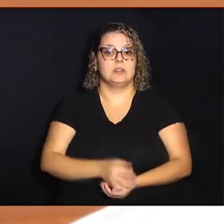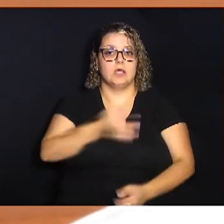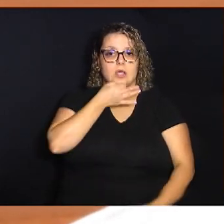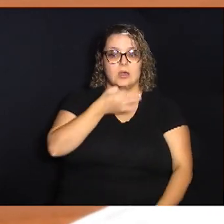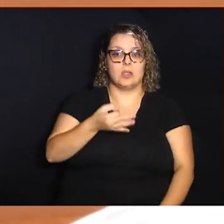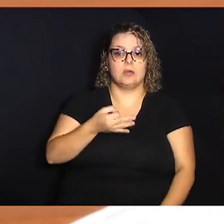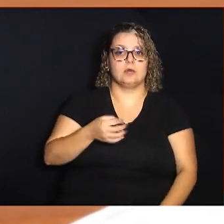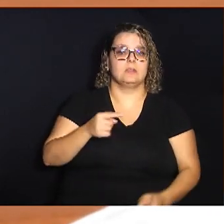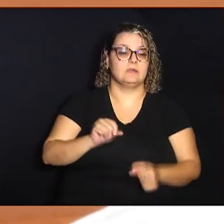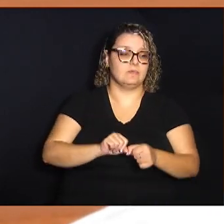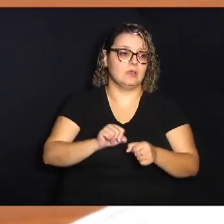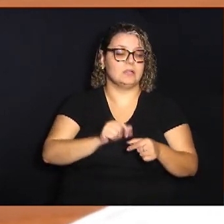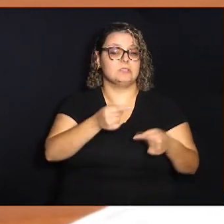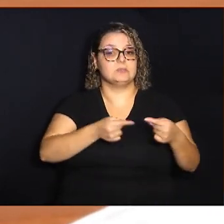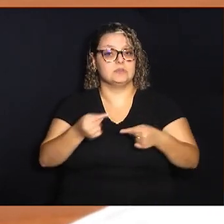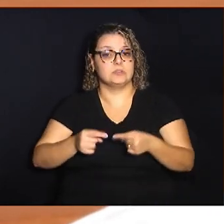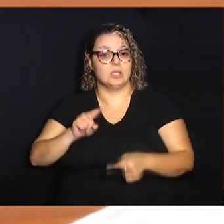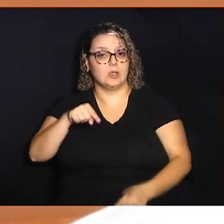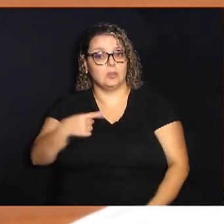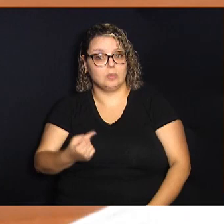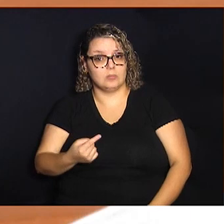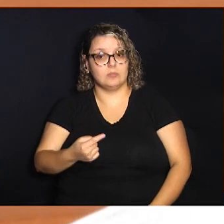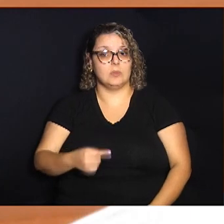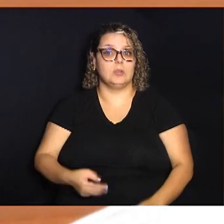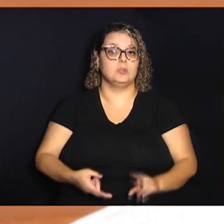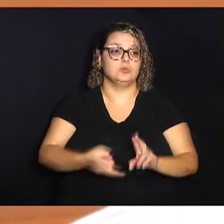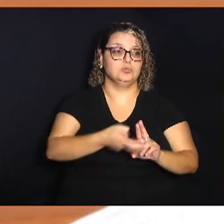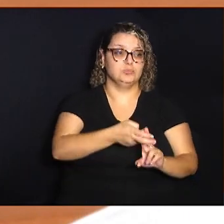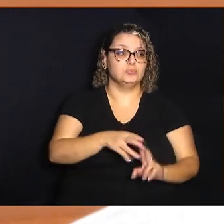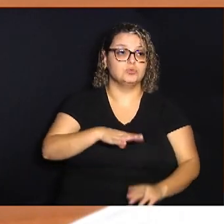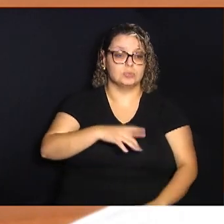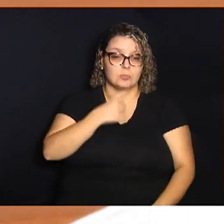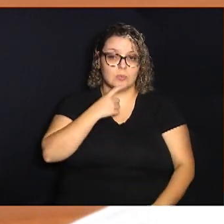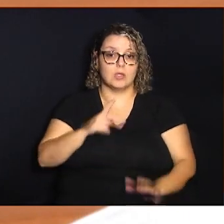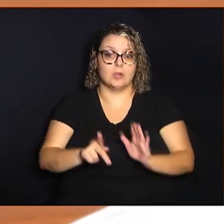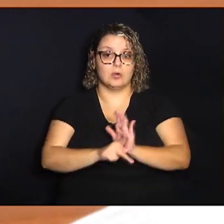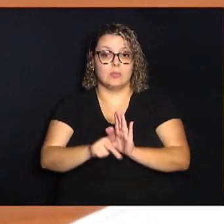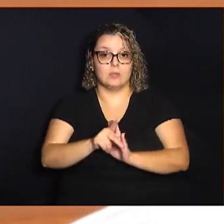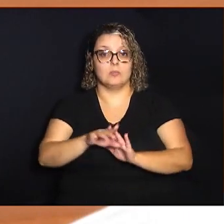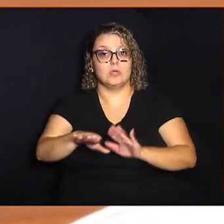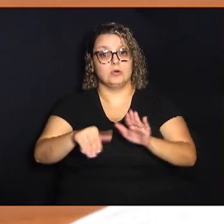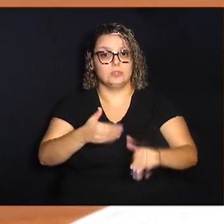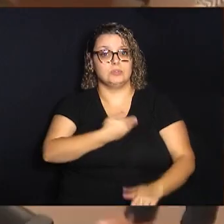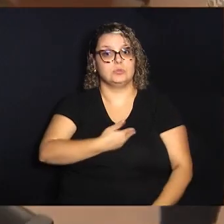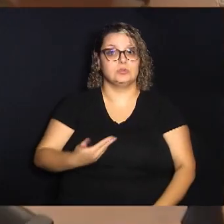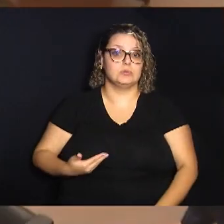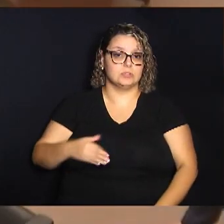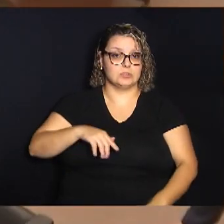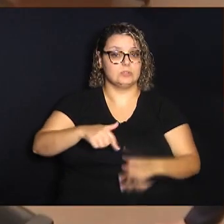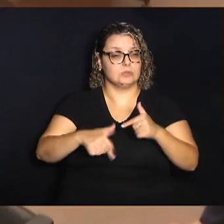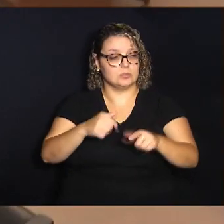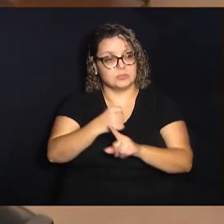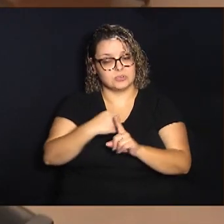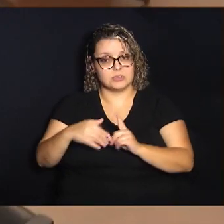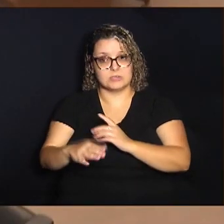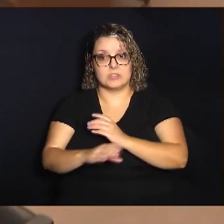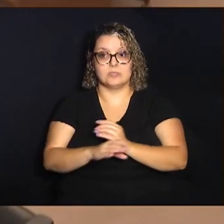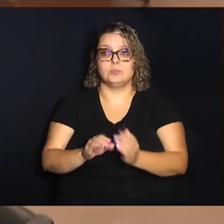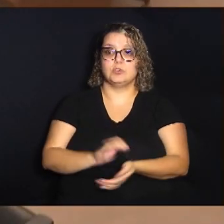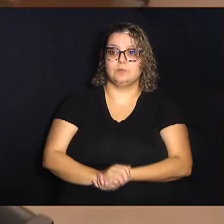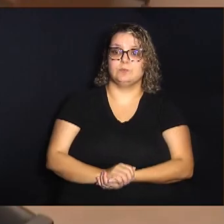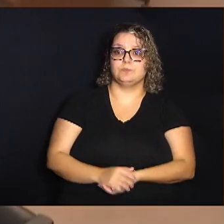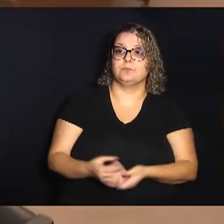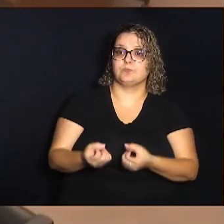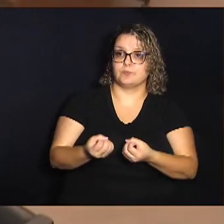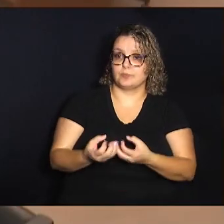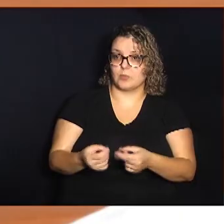faça um debate sobre o impacto para o SUS Campinas, né, do projeto, então chamando os servidores, trabalhadores, sociedade civil. Trouxe o dado